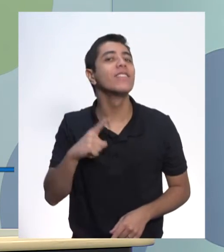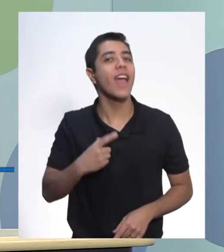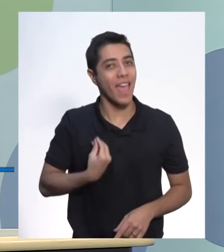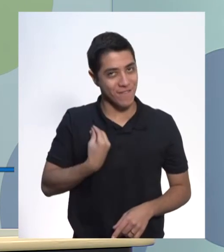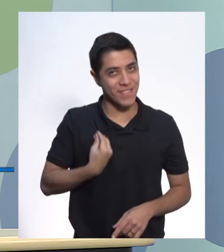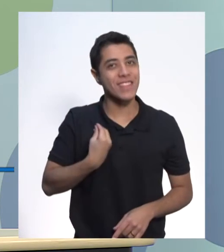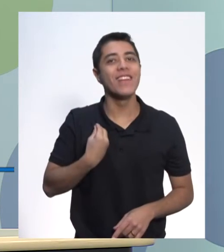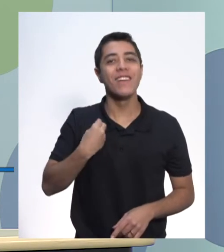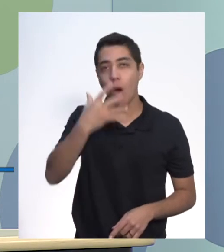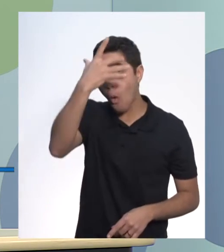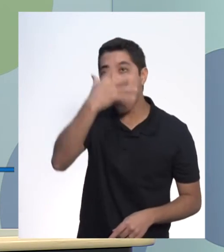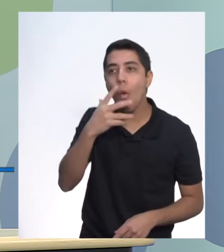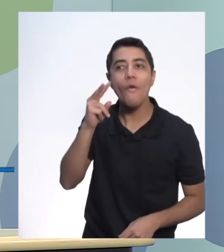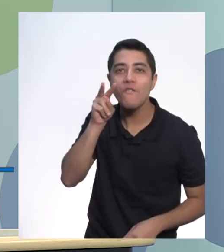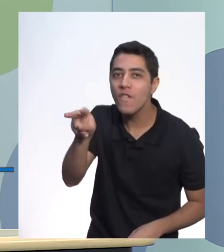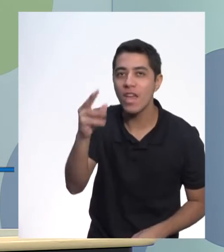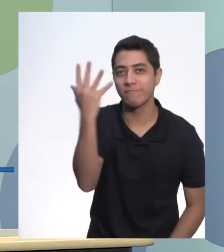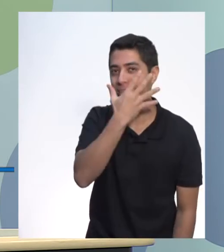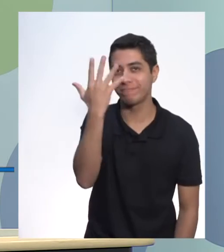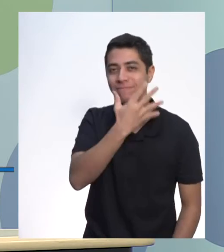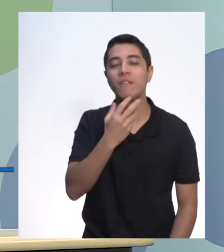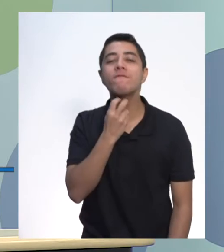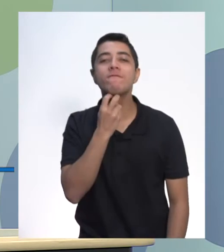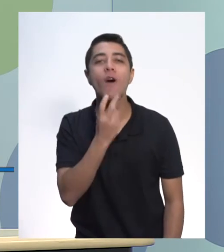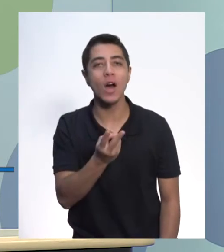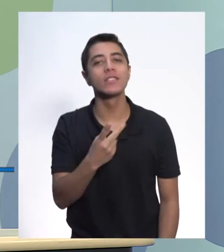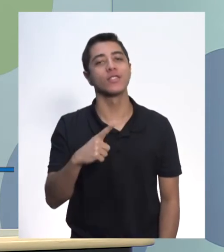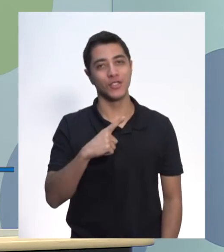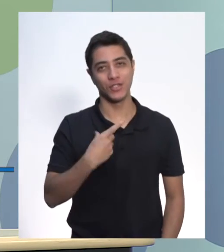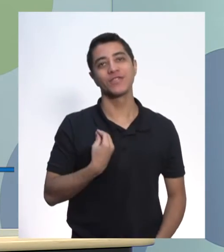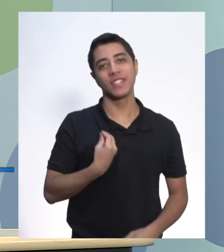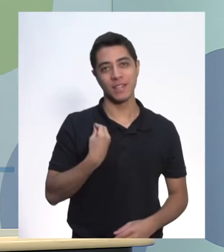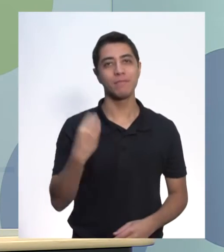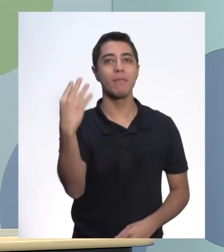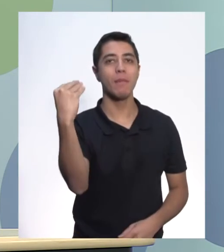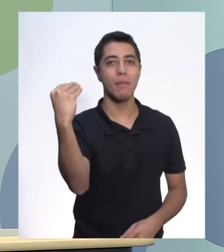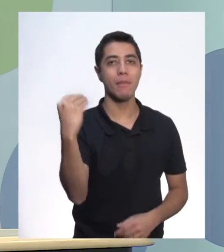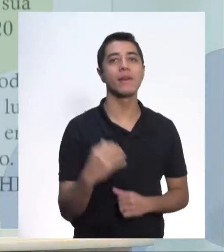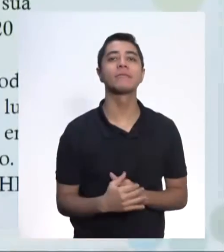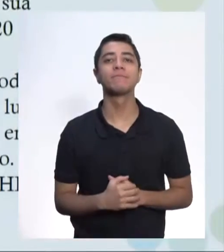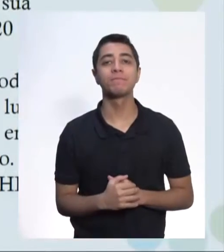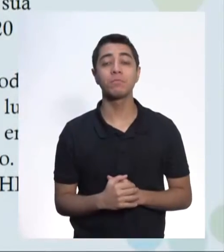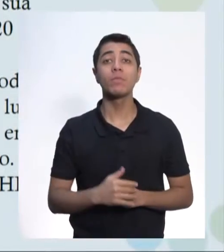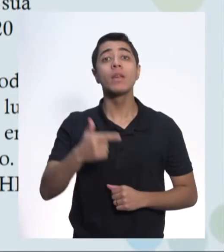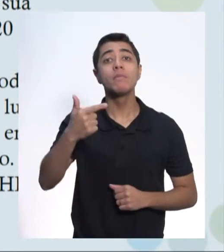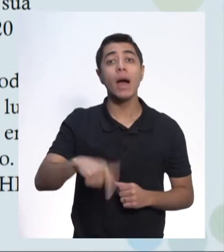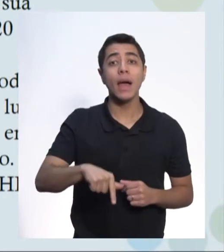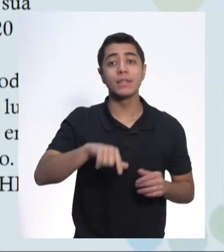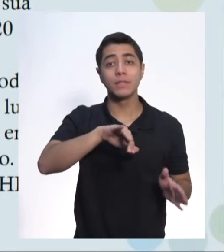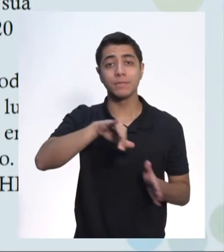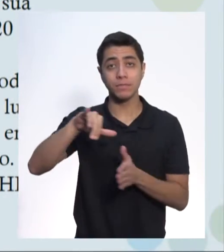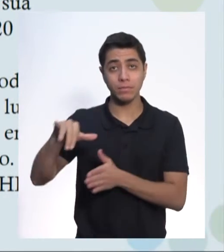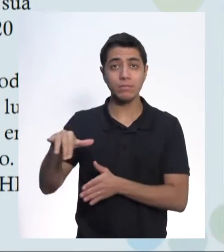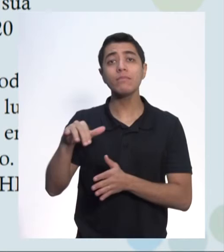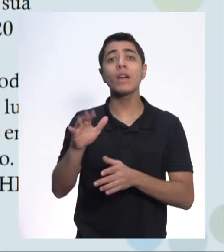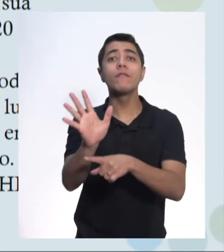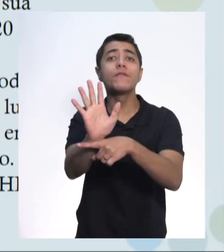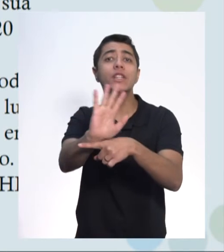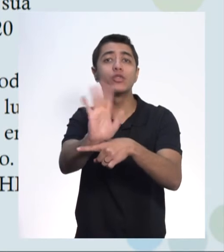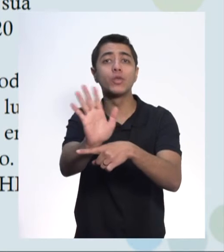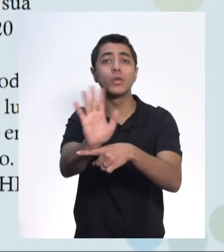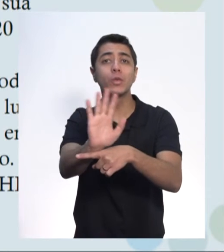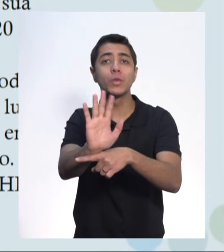Roteiro para vídeo. É importante pensar algumas coisas. Aparece na tela para vocês sobre o vídeo. O